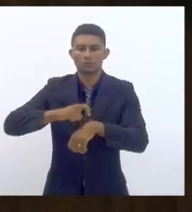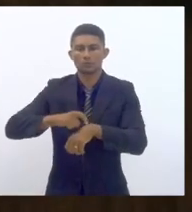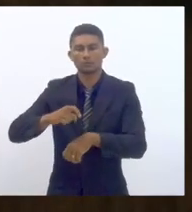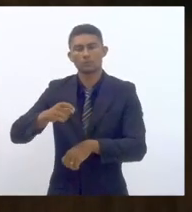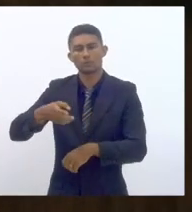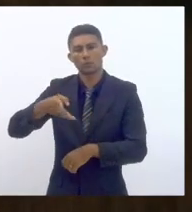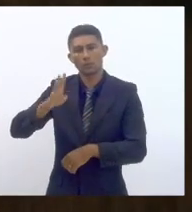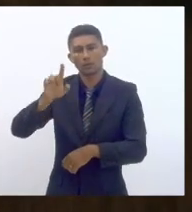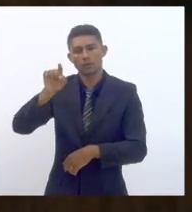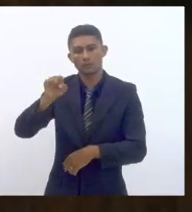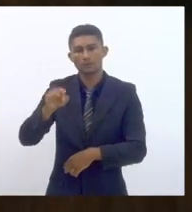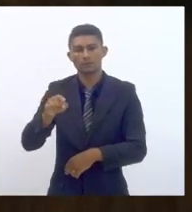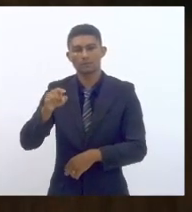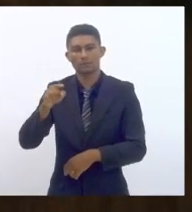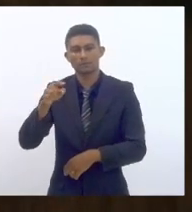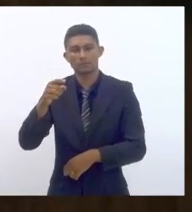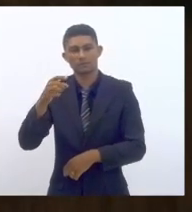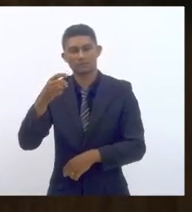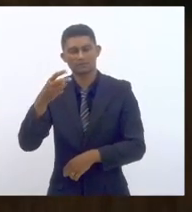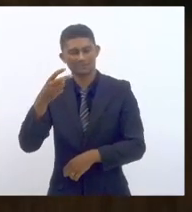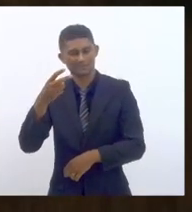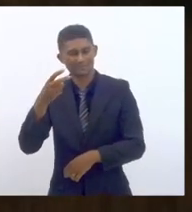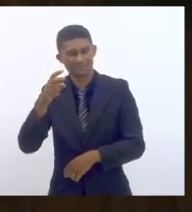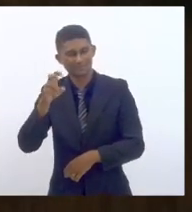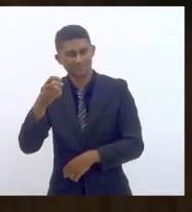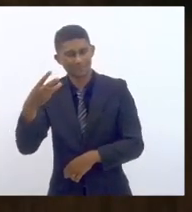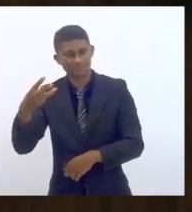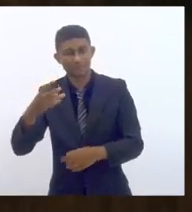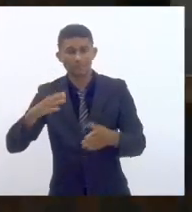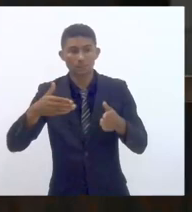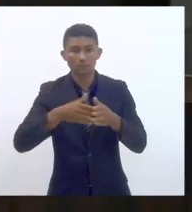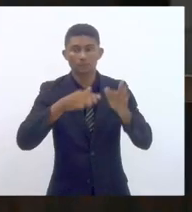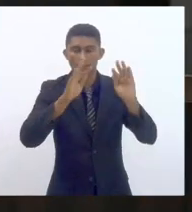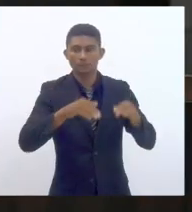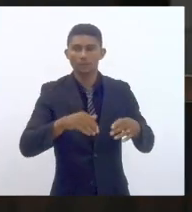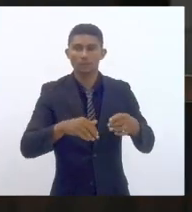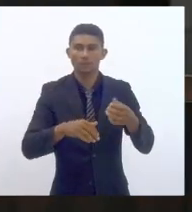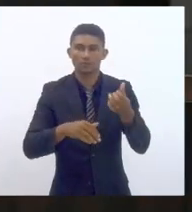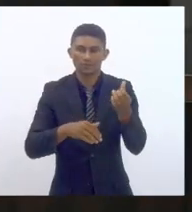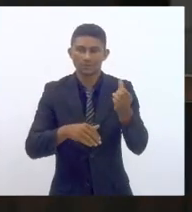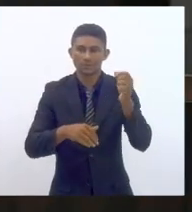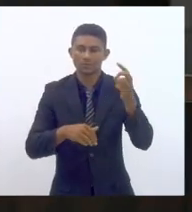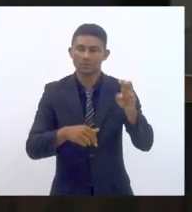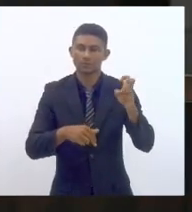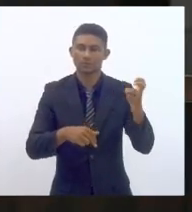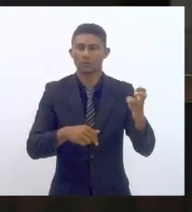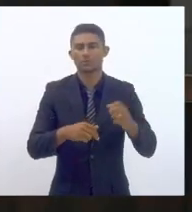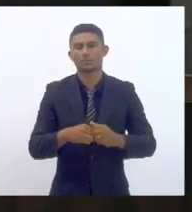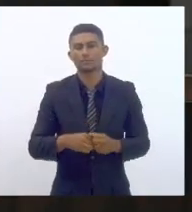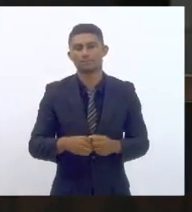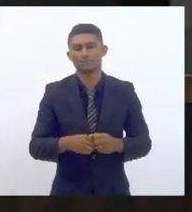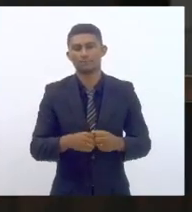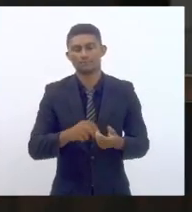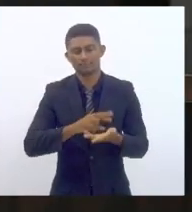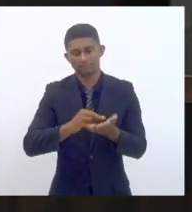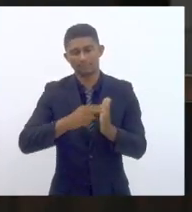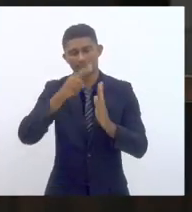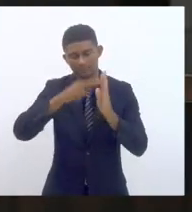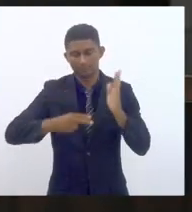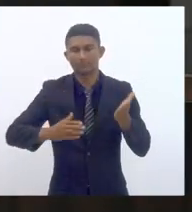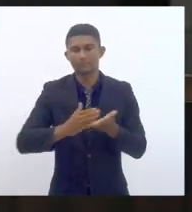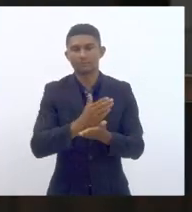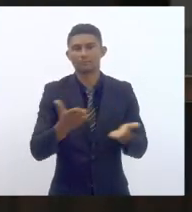e 53 minutos, encerrou-se às 18 horas e 50 minutos. Lida e aprovada a ata, passa-se a ordem da 2ª sessão